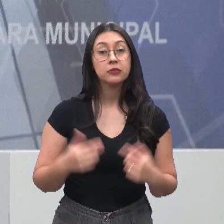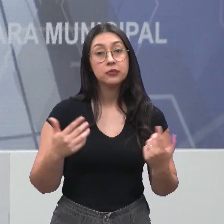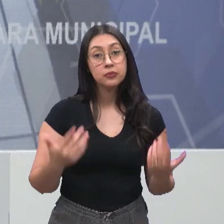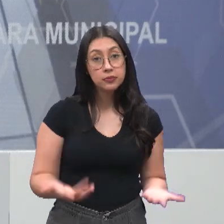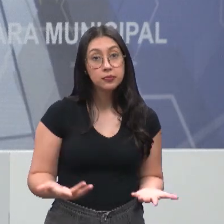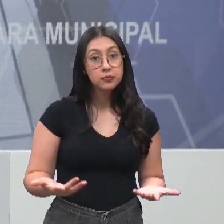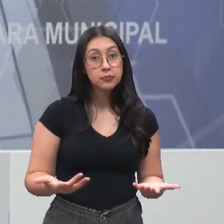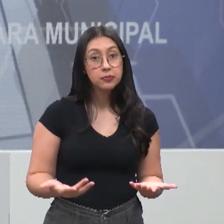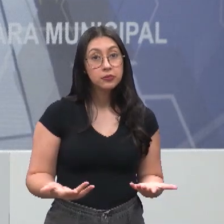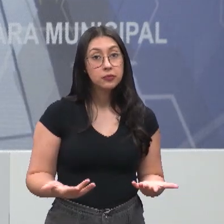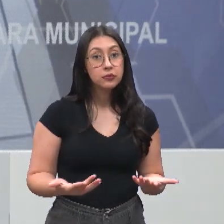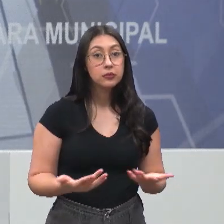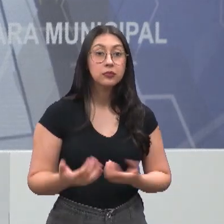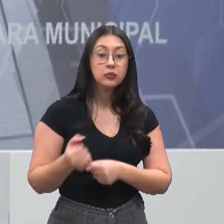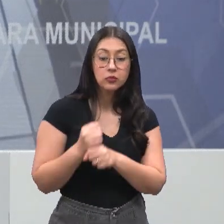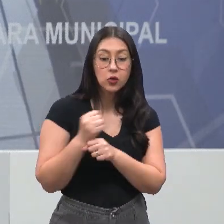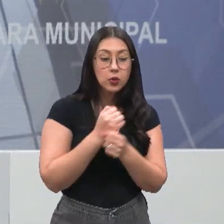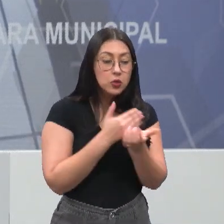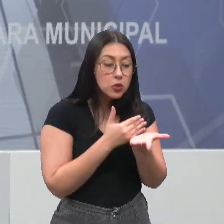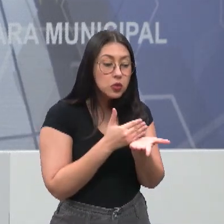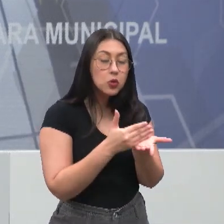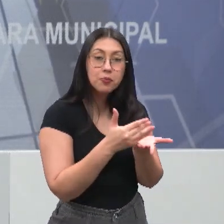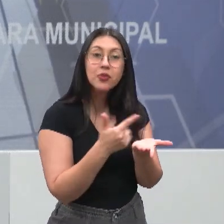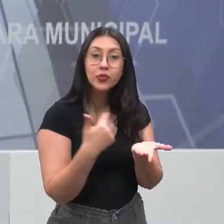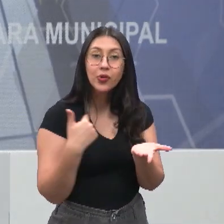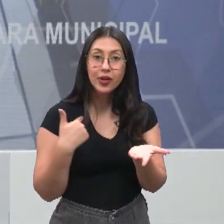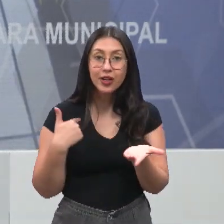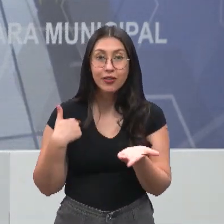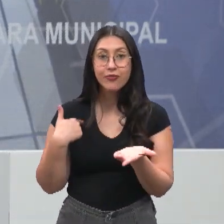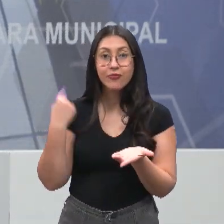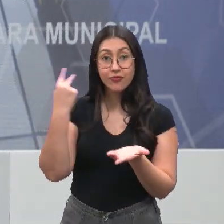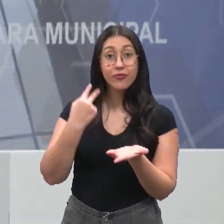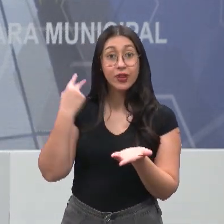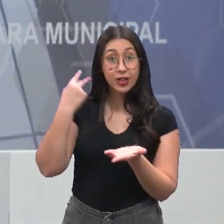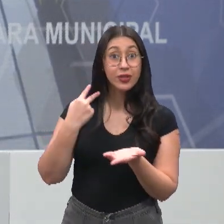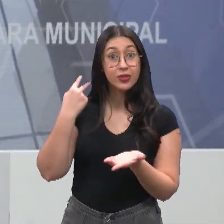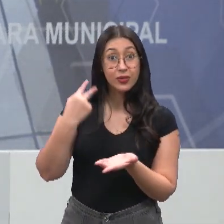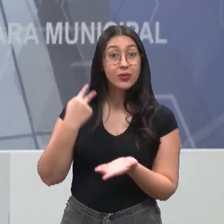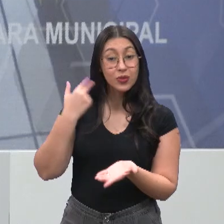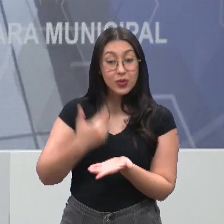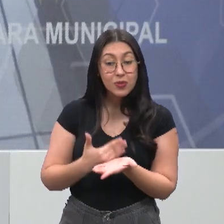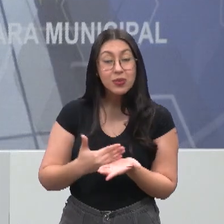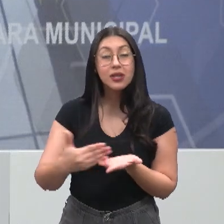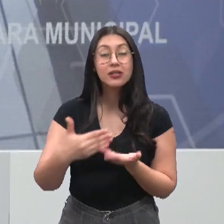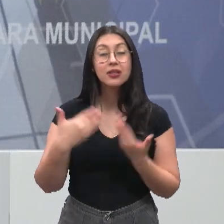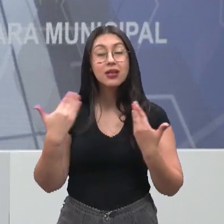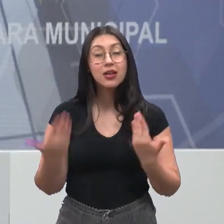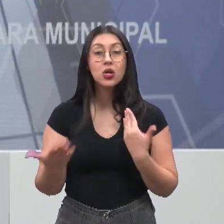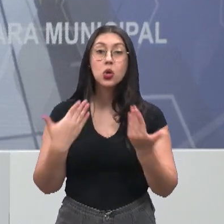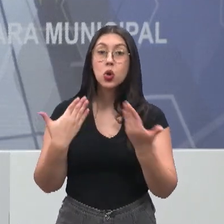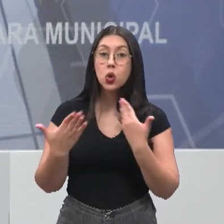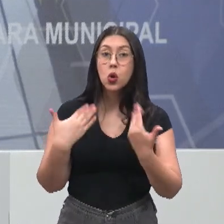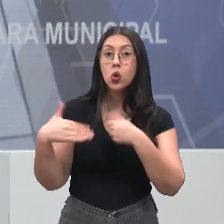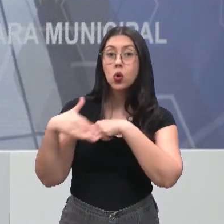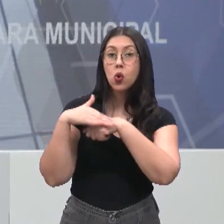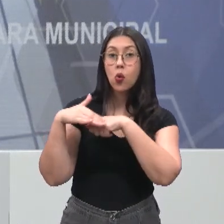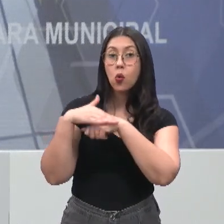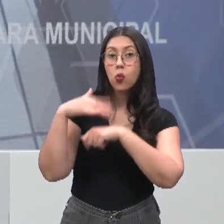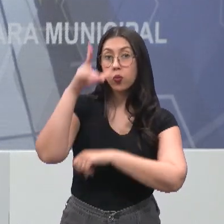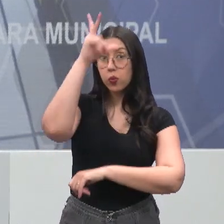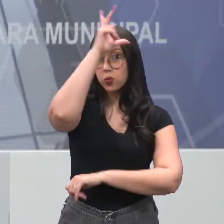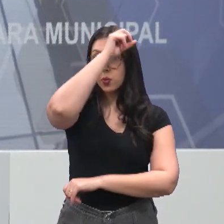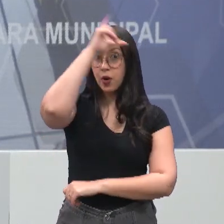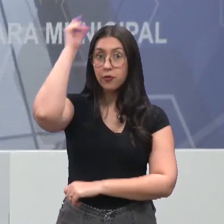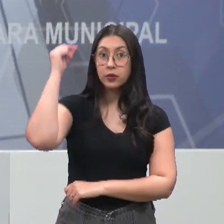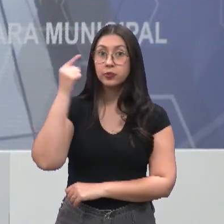no começo do ano, assumimos como vereador, e a gente conseguiu aí conversar com o prefeito Anderson, que